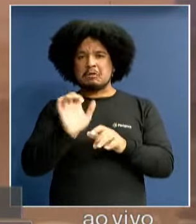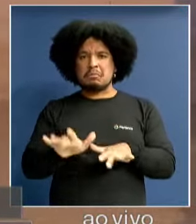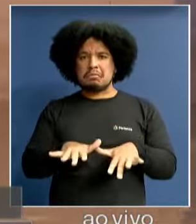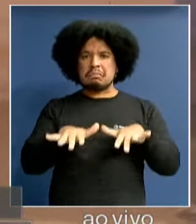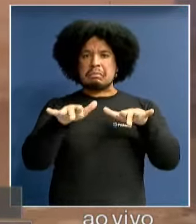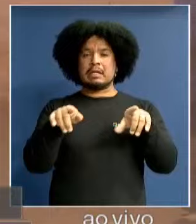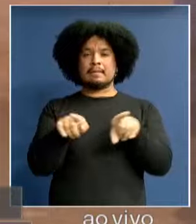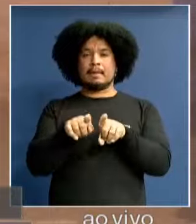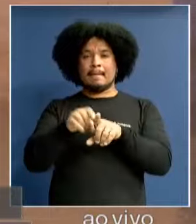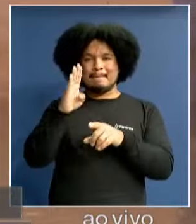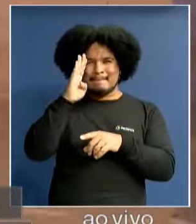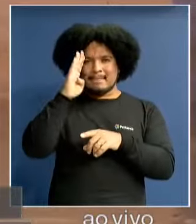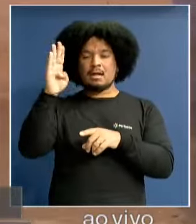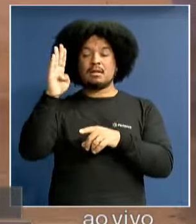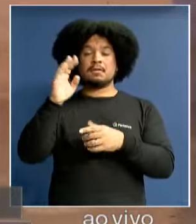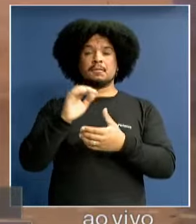principalmente,